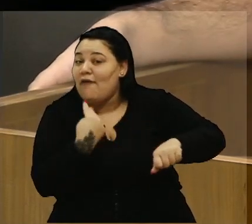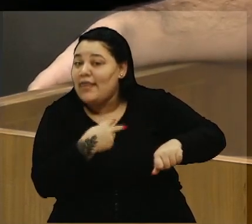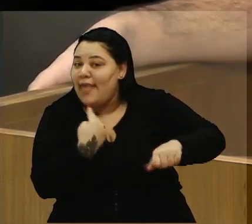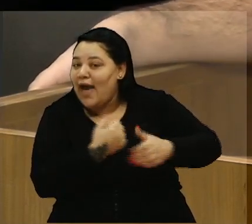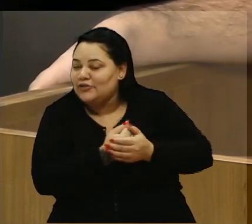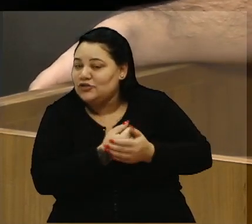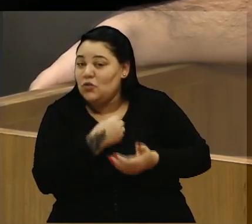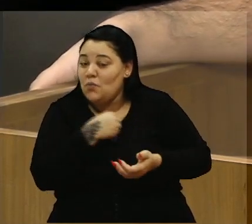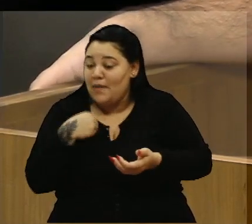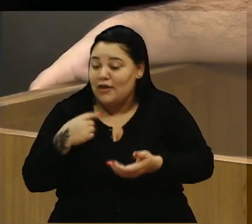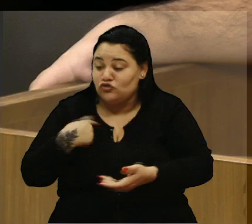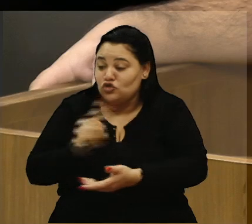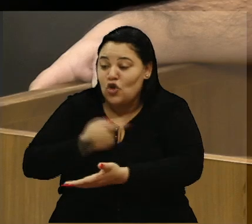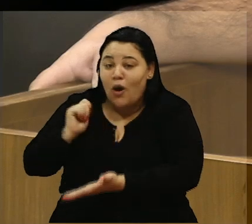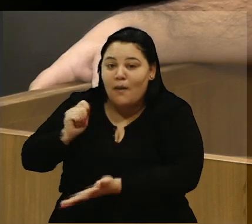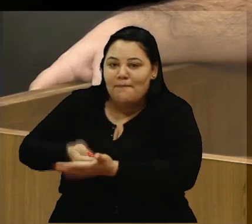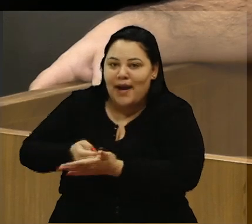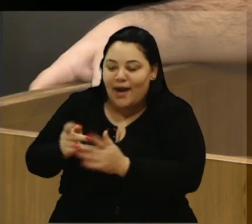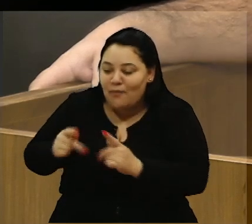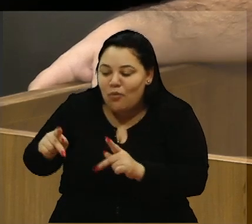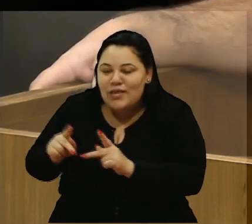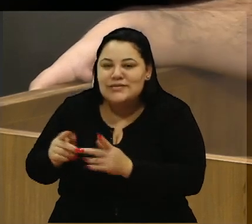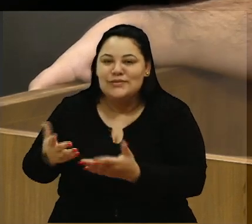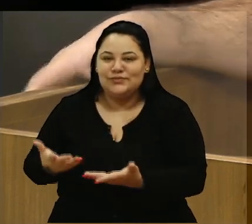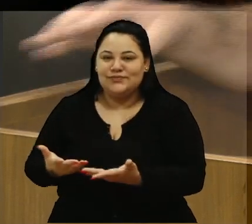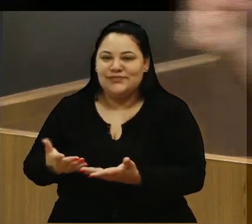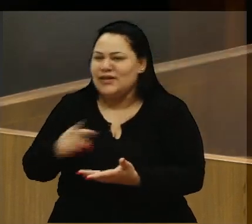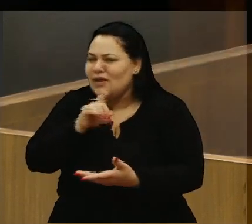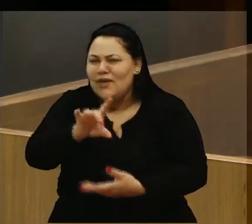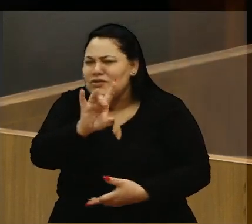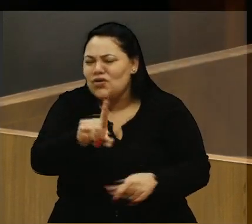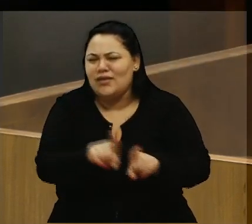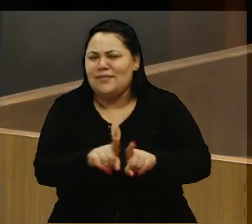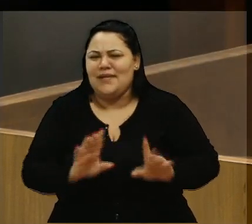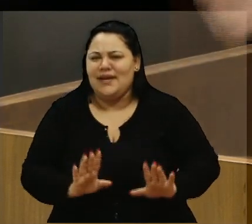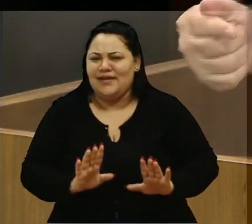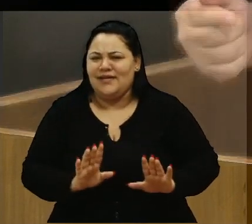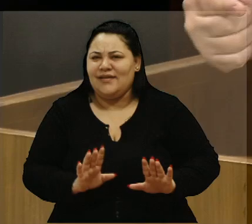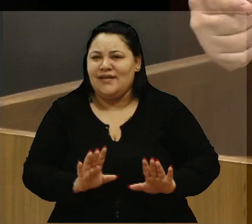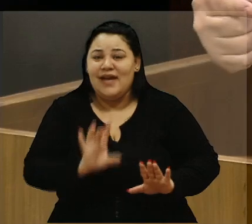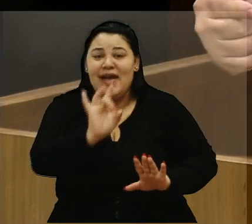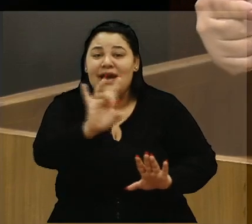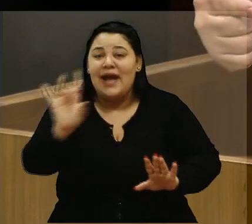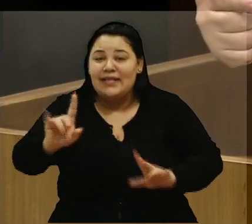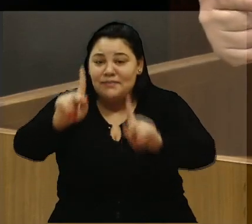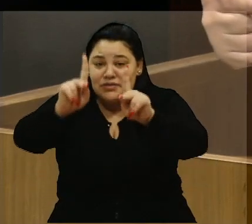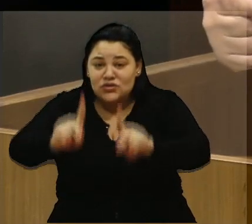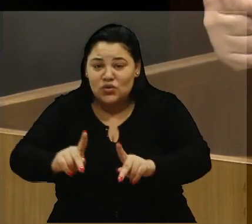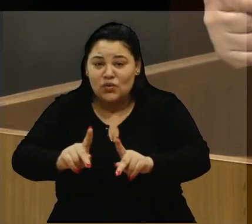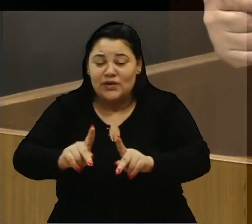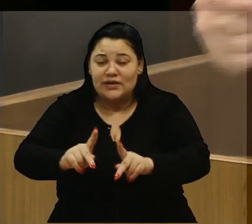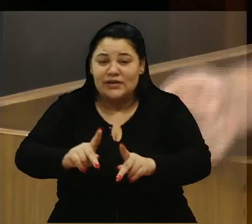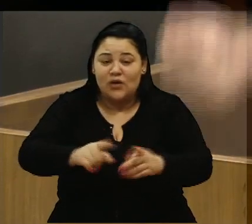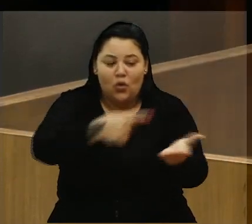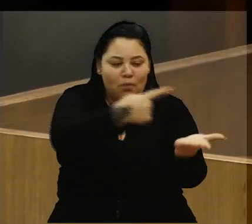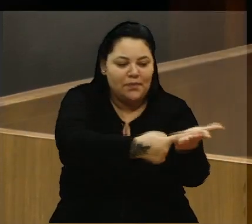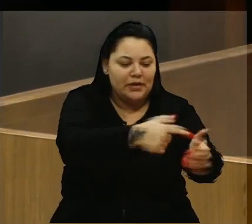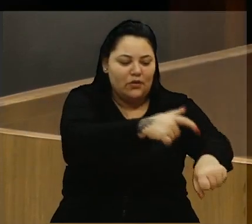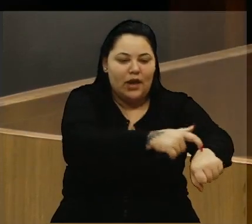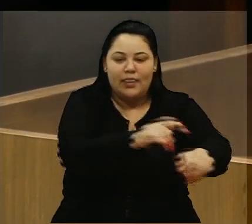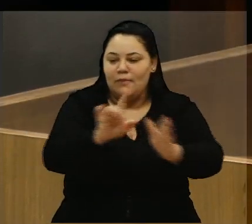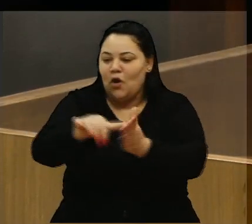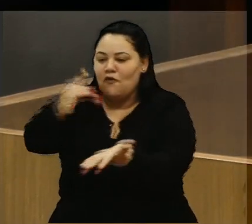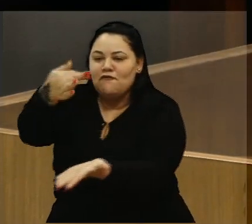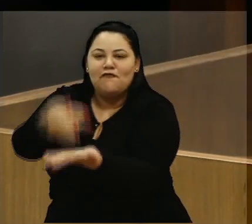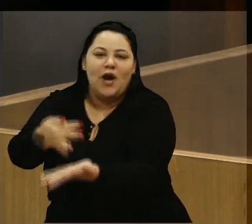que a gente paga. E não só isso, colegas. Cada pessoa que falta é uma que deixa